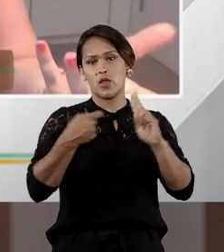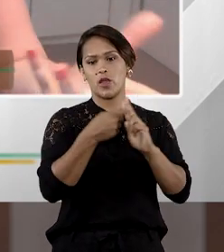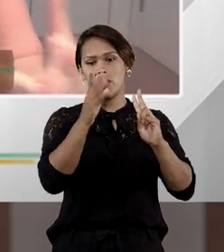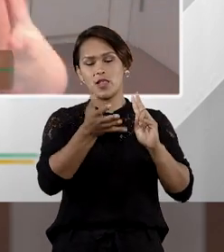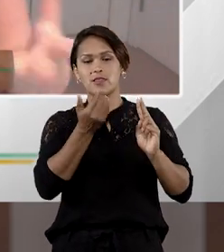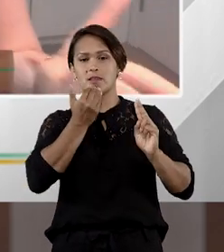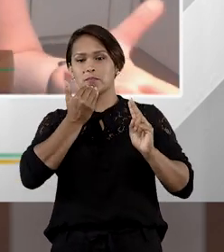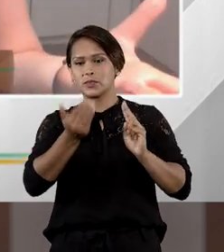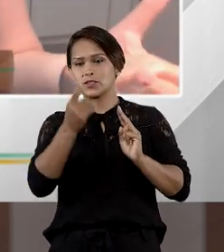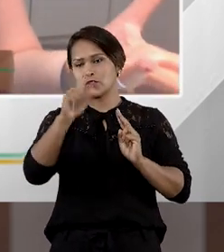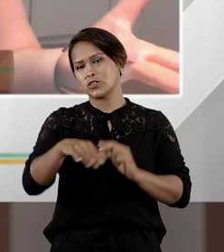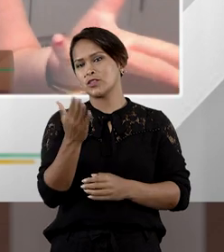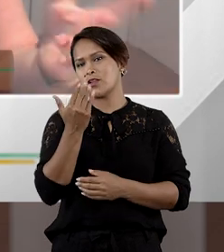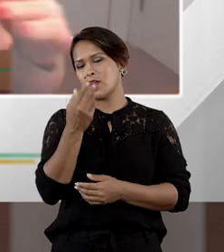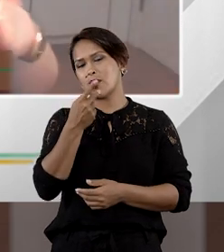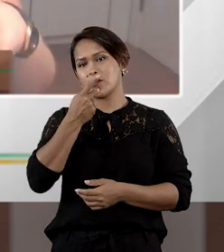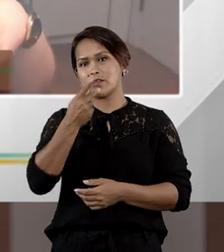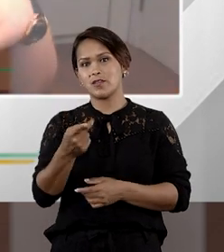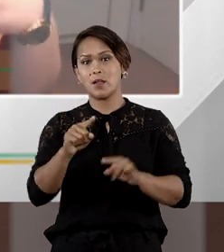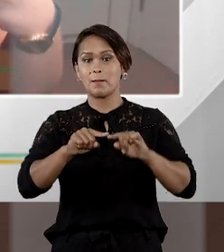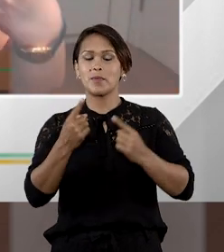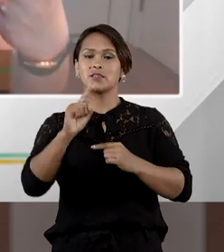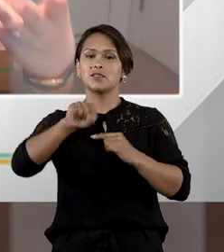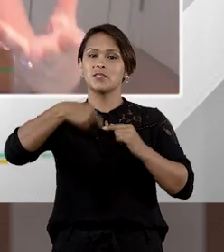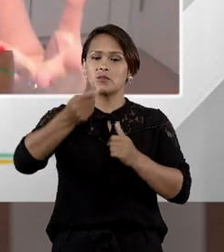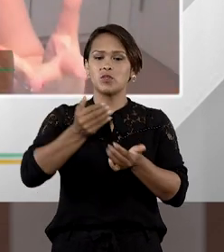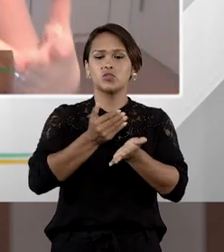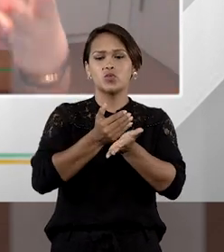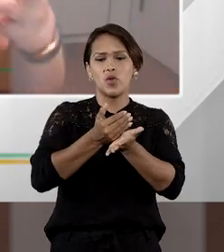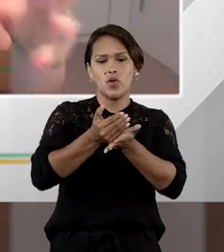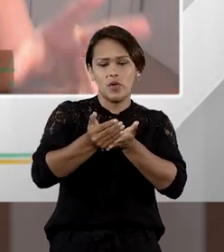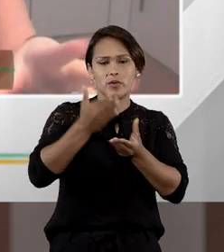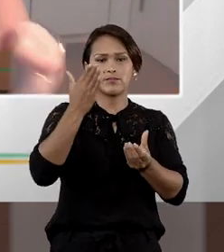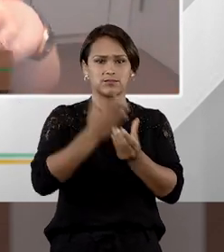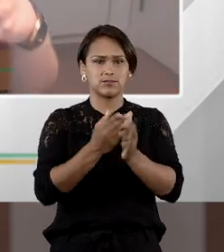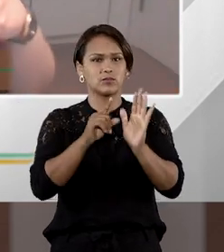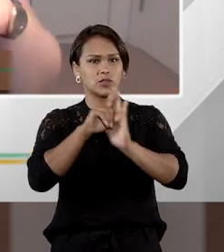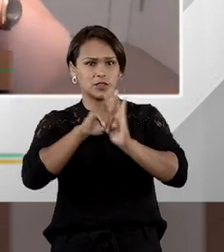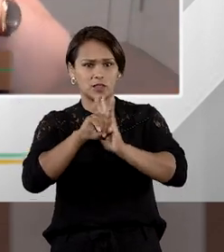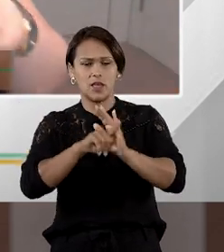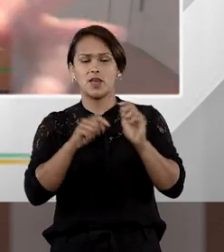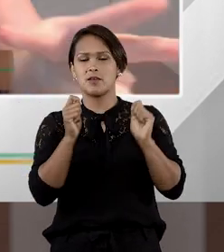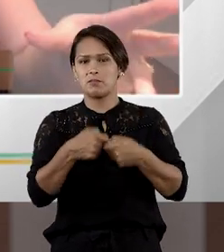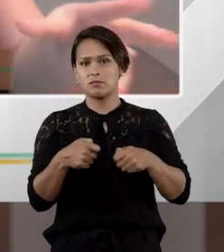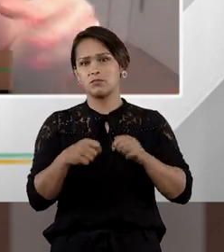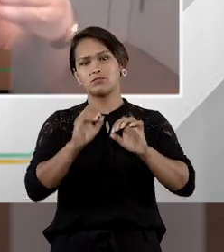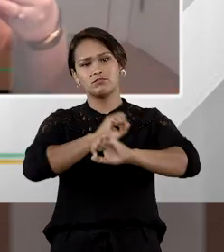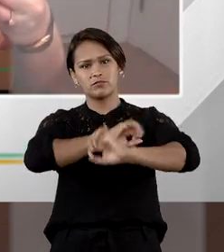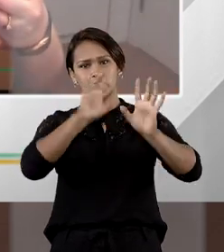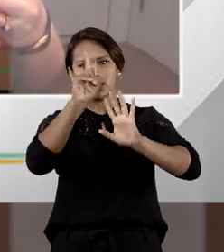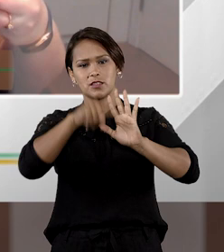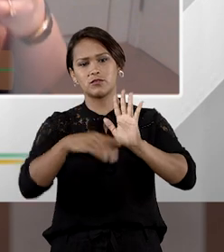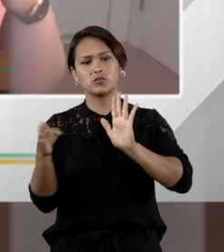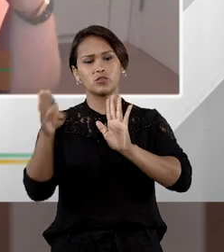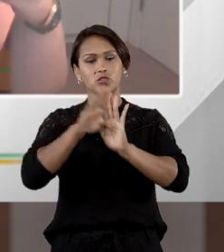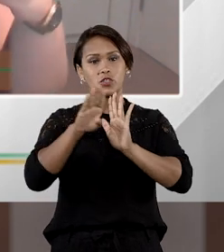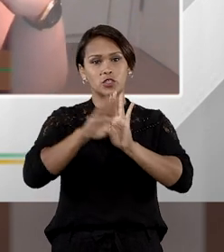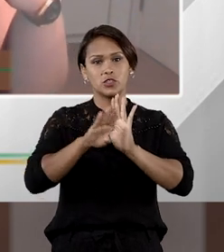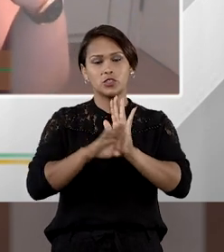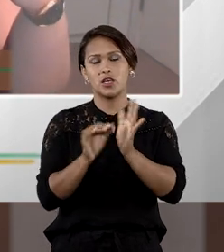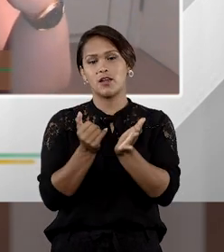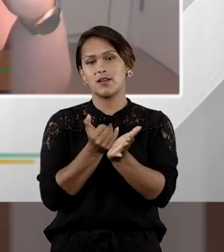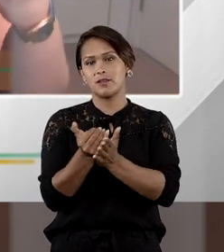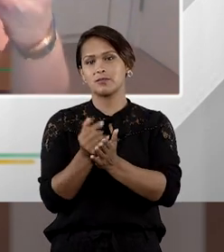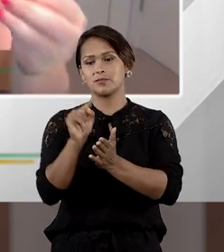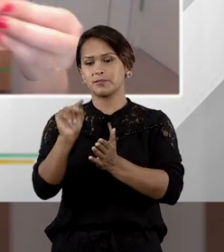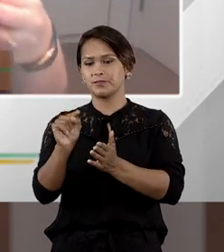pedindo alimentos, ela tem que falar alguma coisa, mas aí depois, durante o processo, né, esses esclarecimentos vão poder vir a